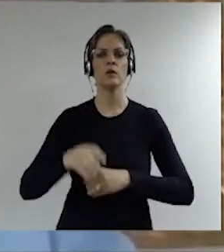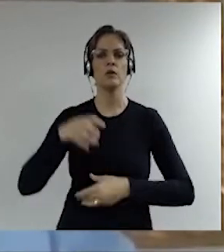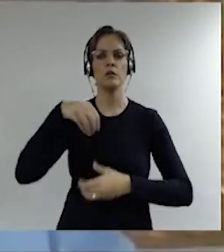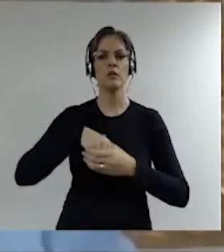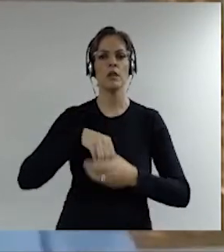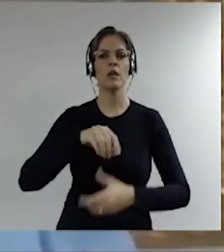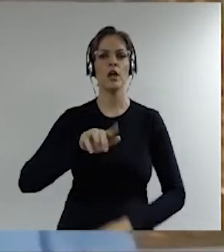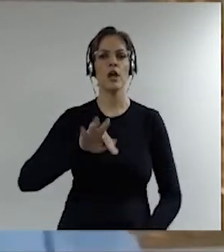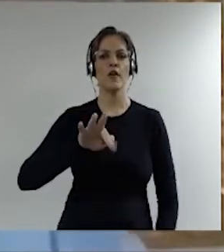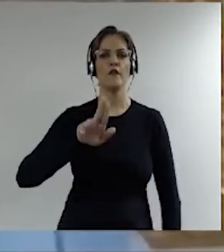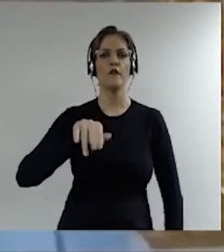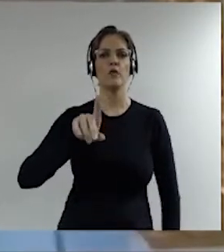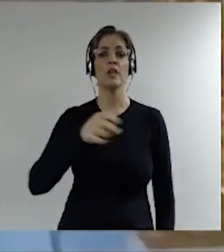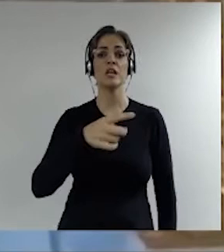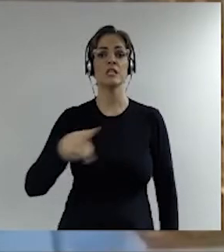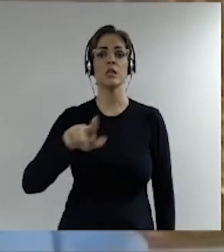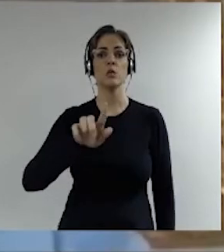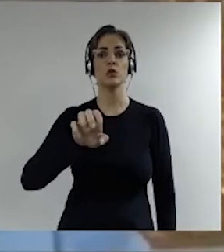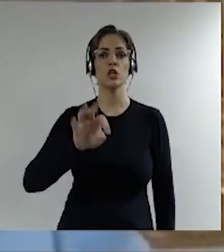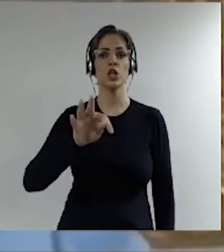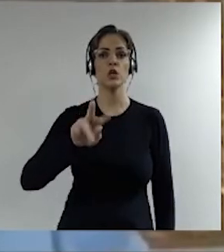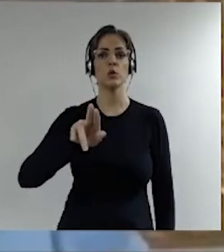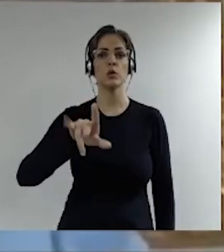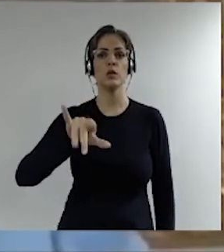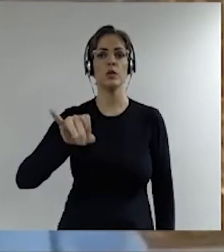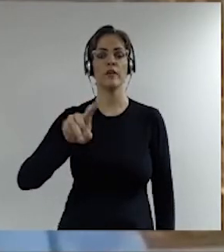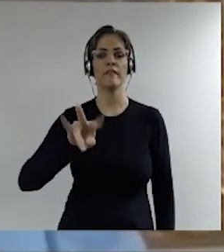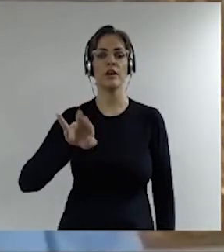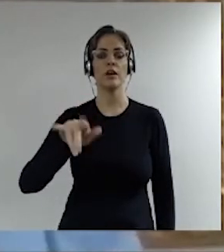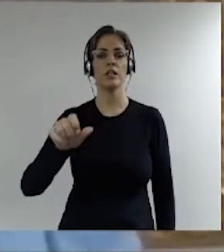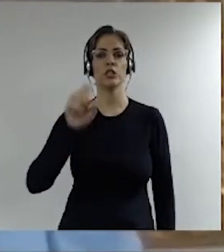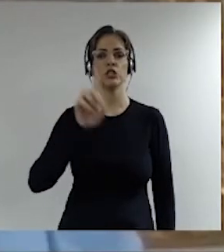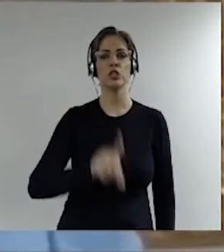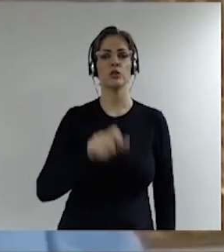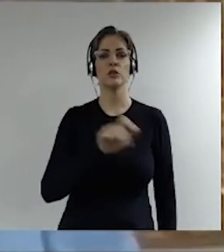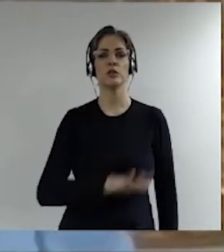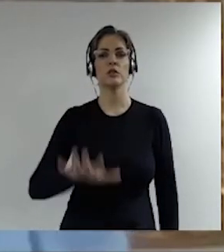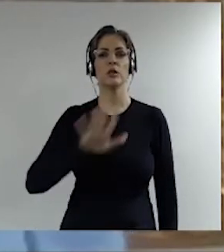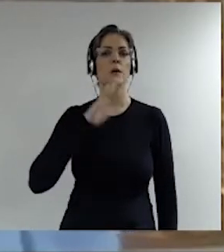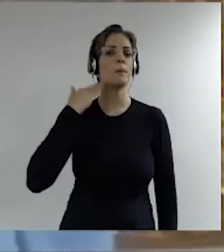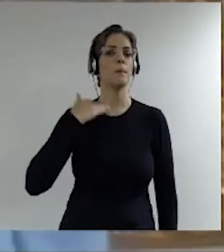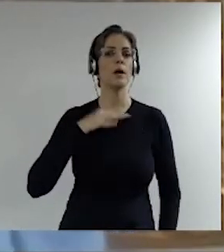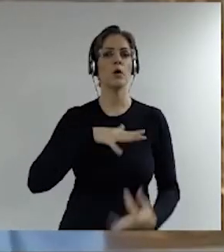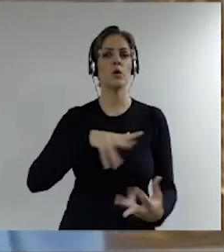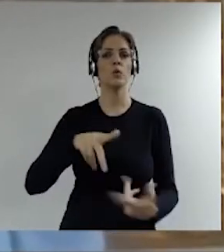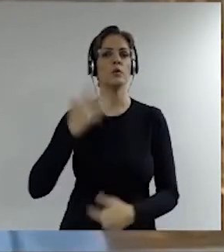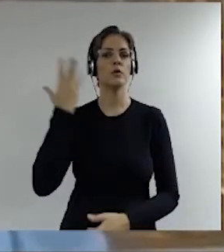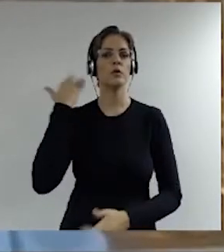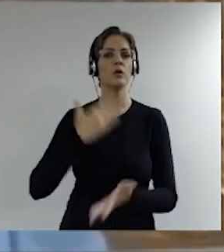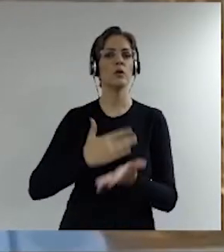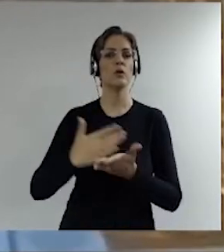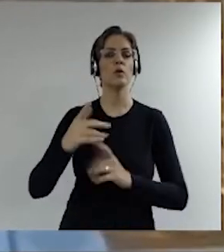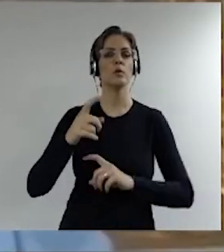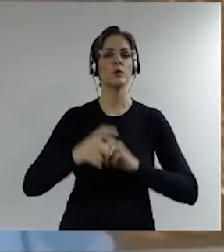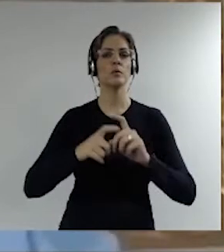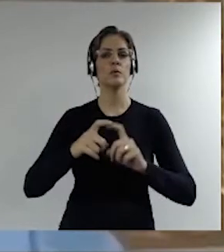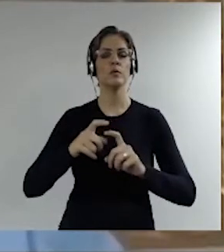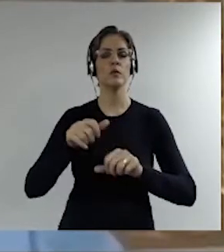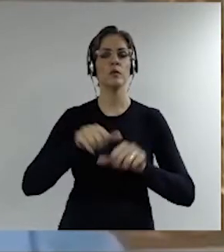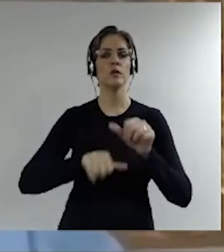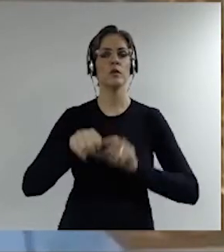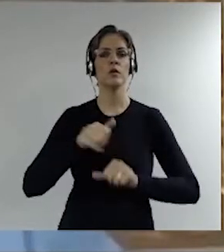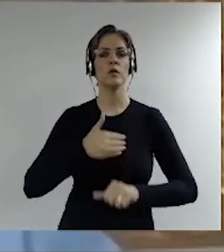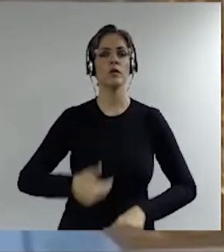Getúlio Vargas, foi diretora global da Educação do Banco Mundial, ministra da Administração e Reforma do Estado, e,